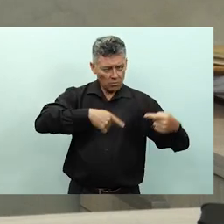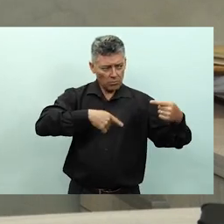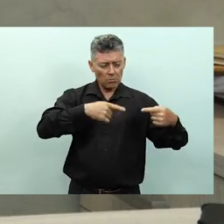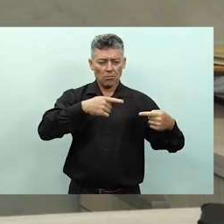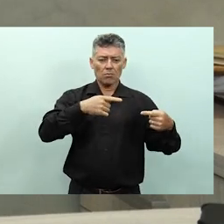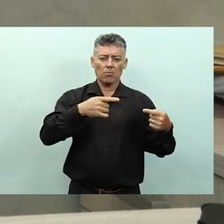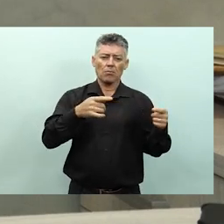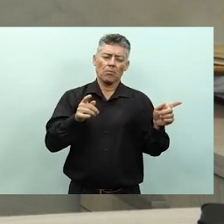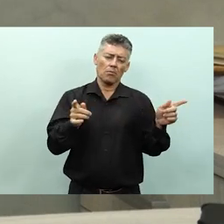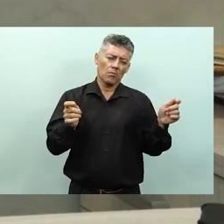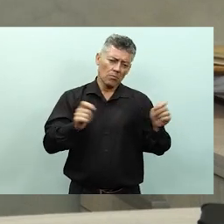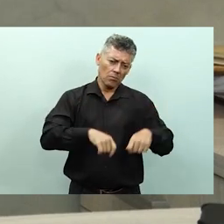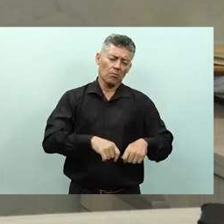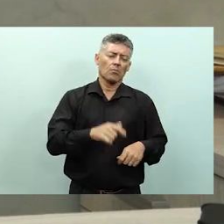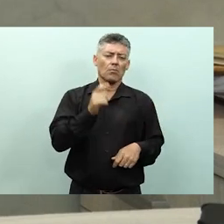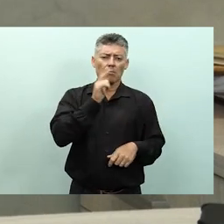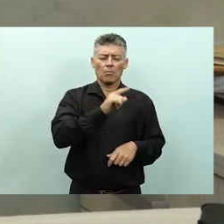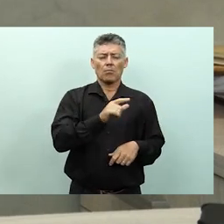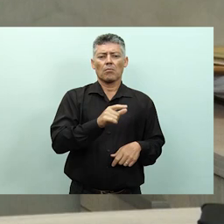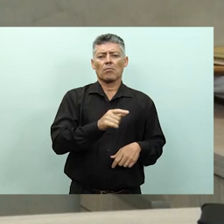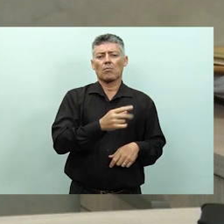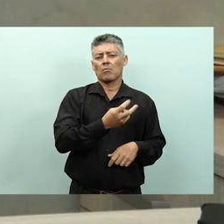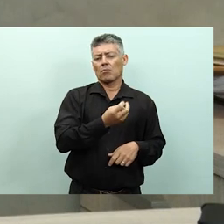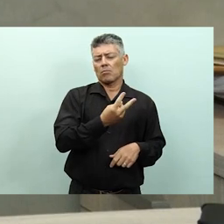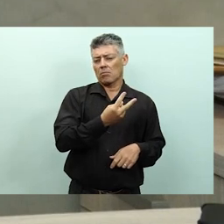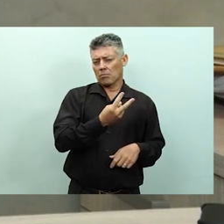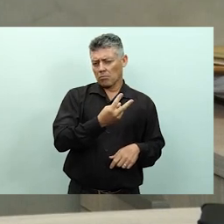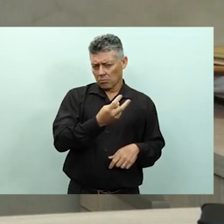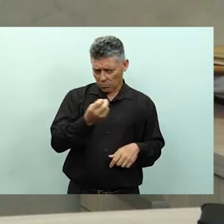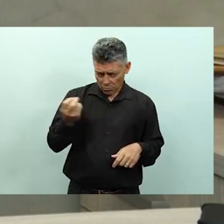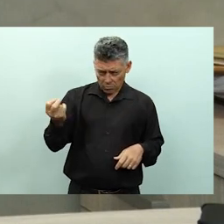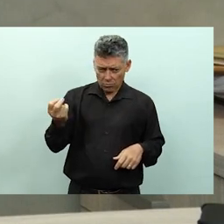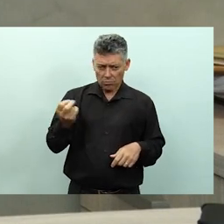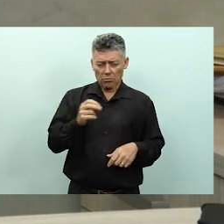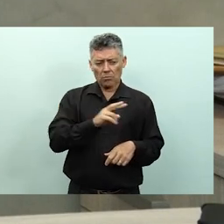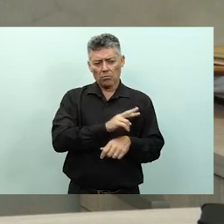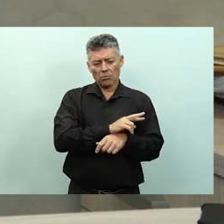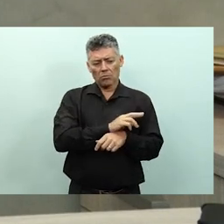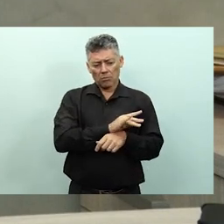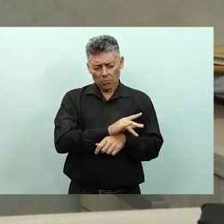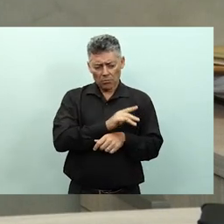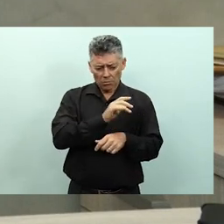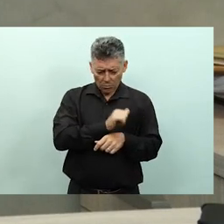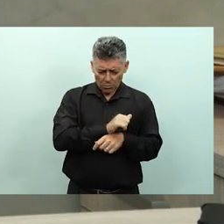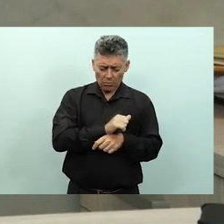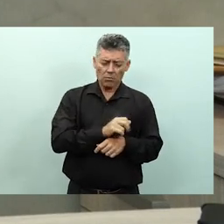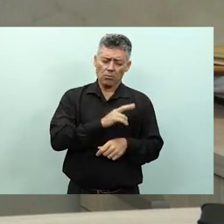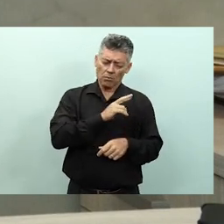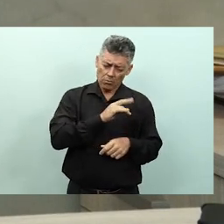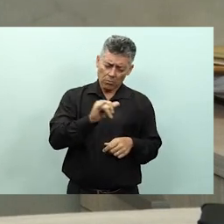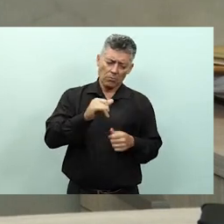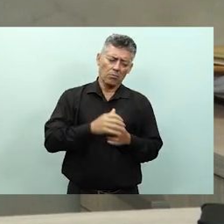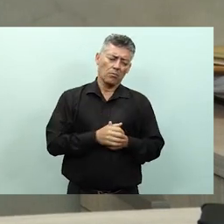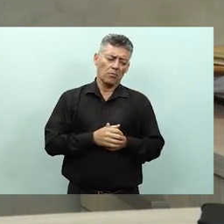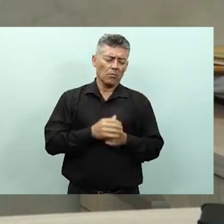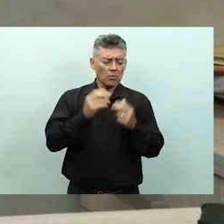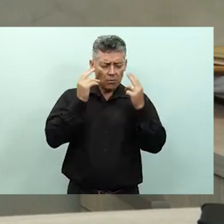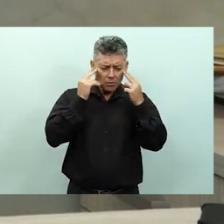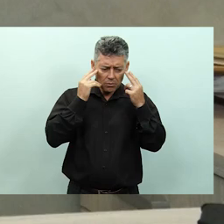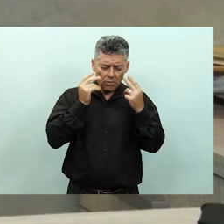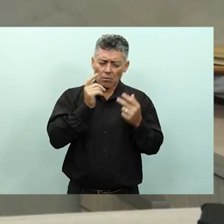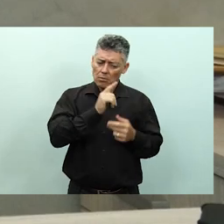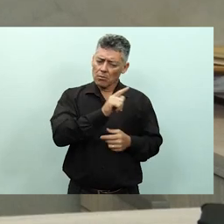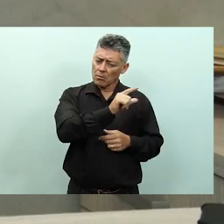mandato disputassem a reeleição. E em 2000 Vilma era prefeita de Natal e vai naturalmente